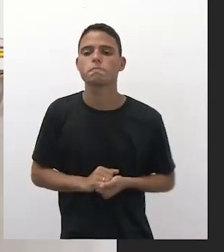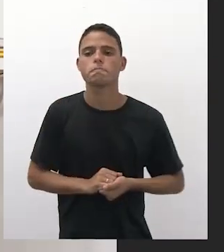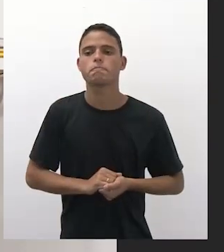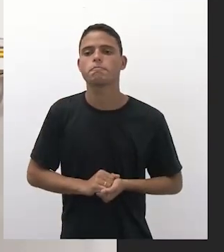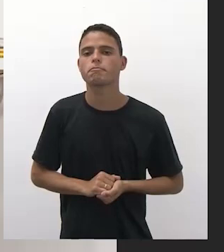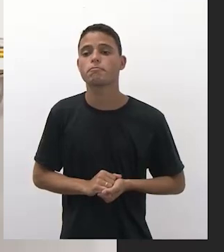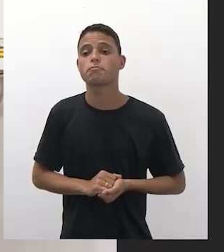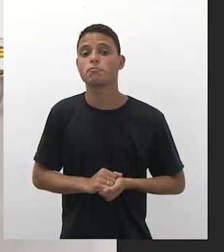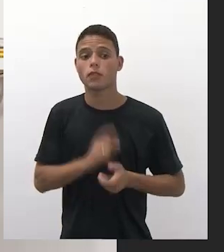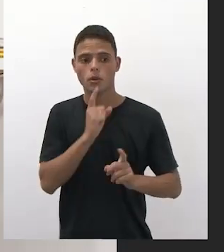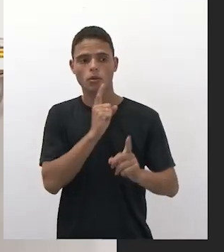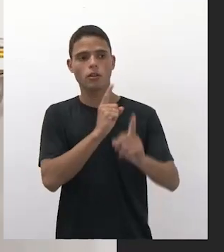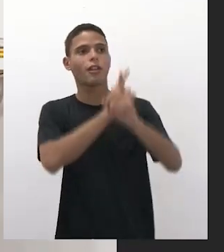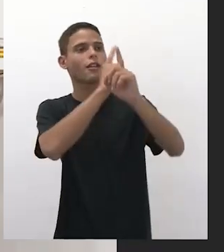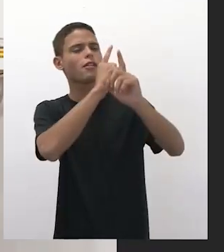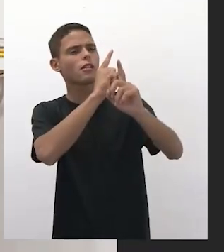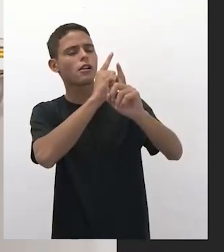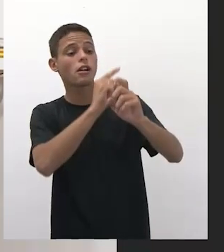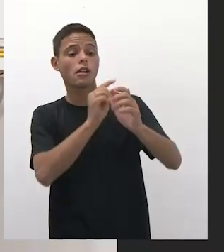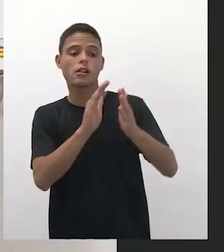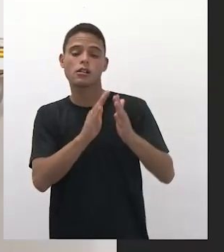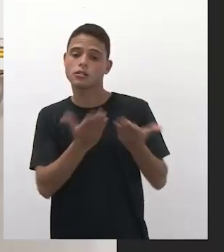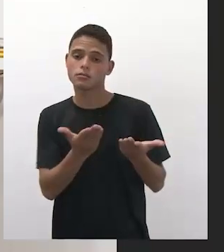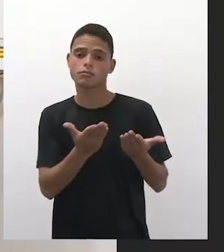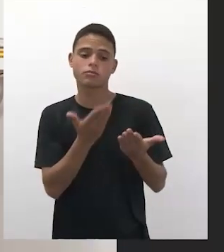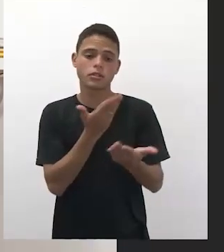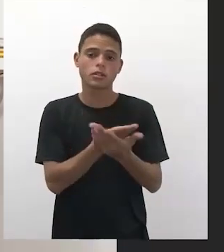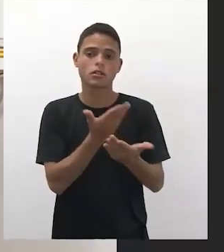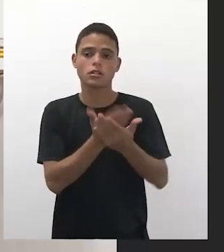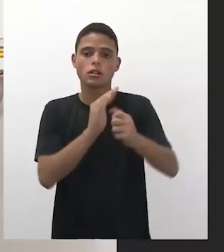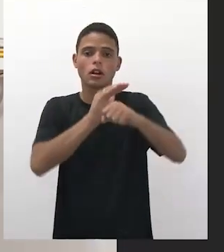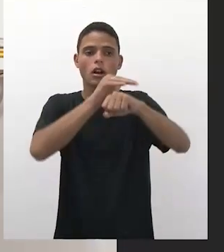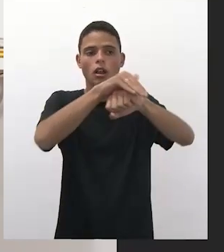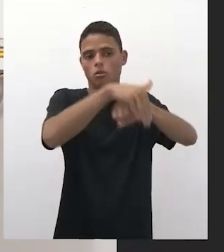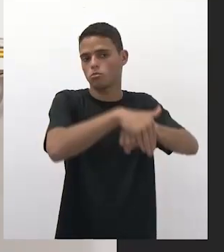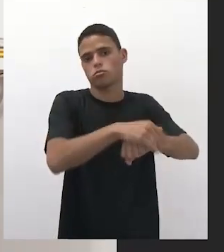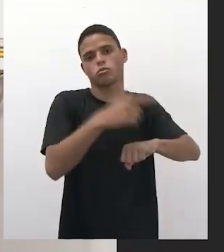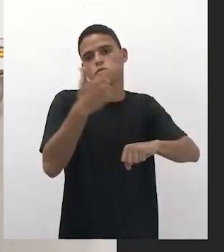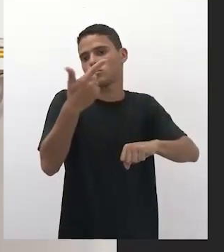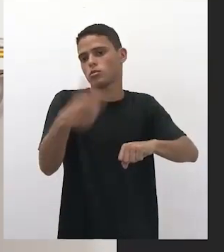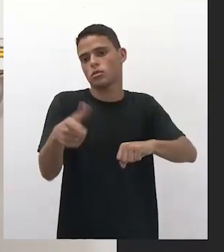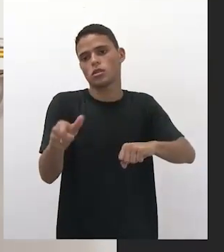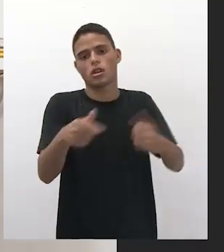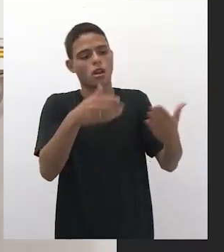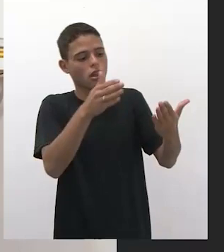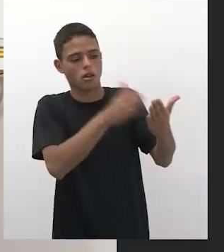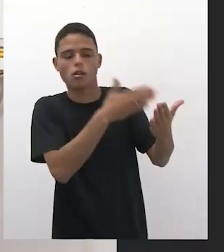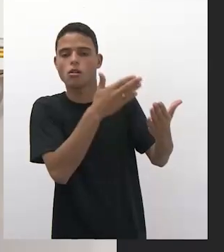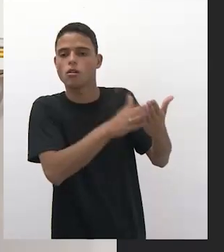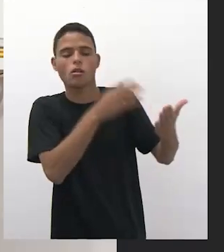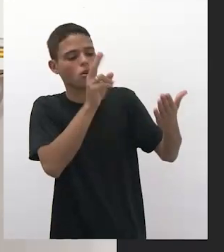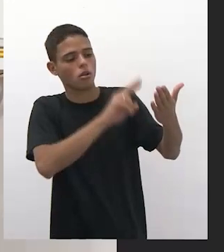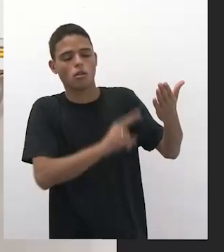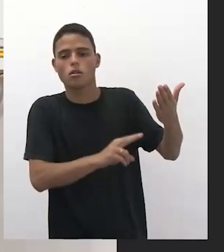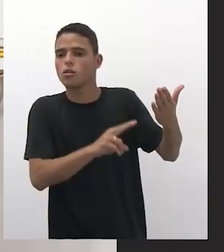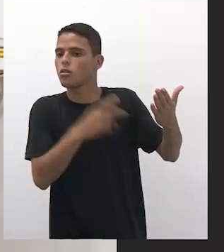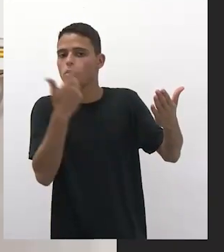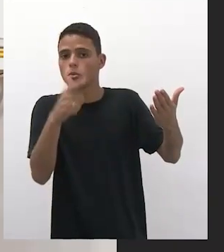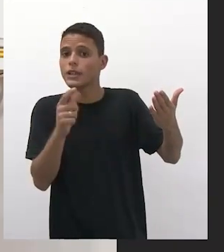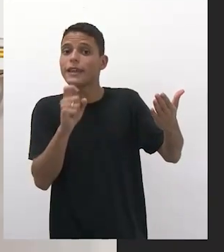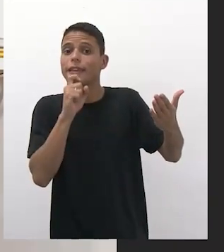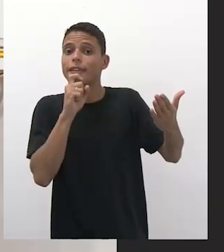eu descobri que à noite não tinha os livros, né, as disciplinas não tinham os livros igual tinha no curso da